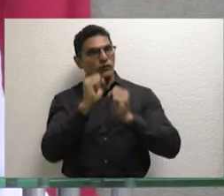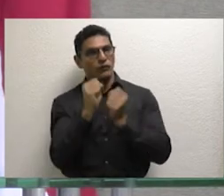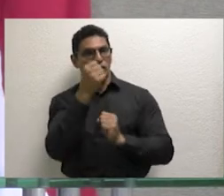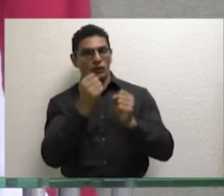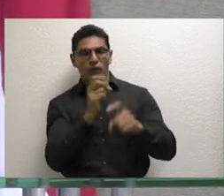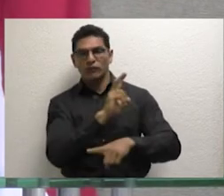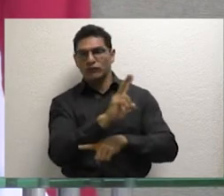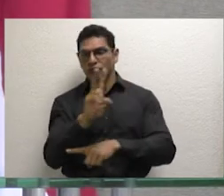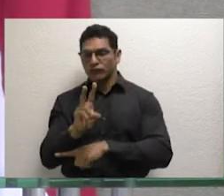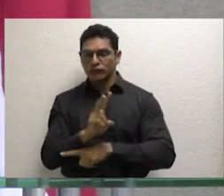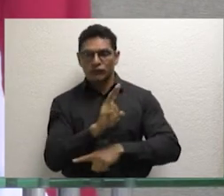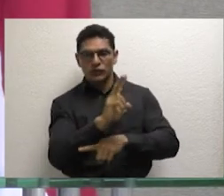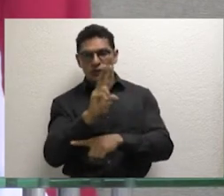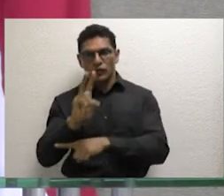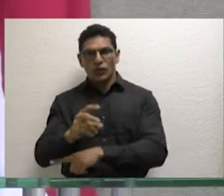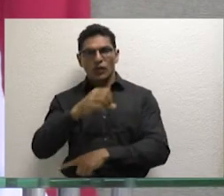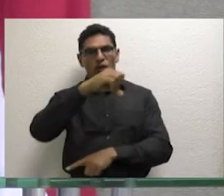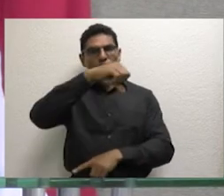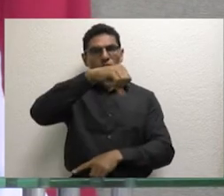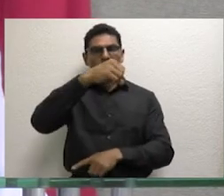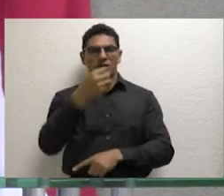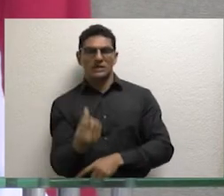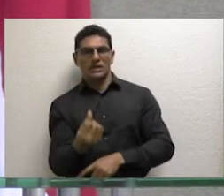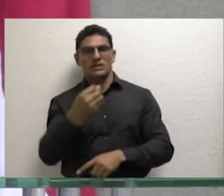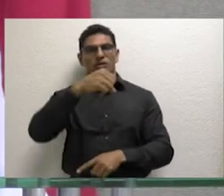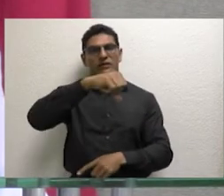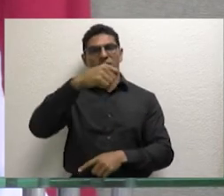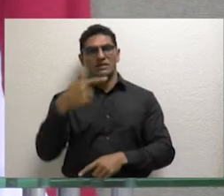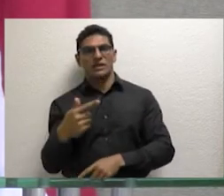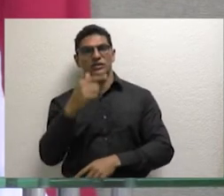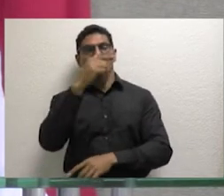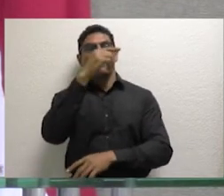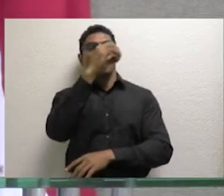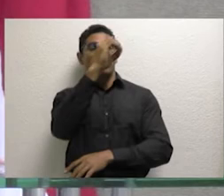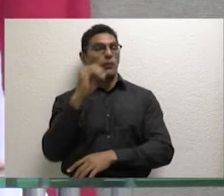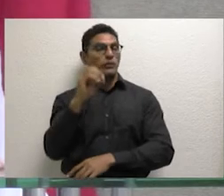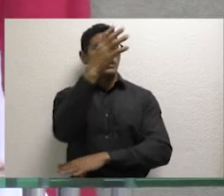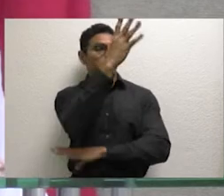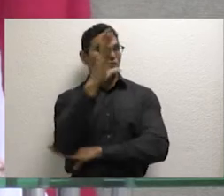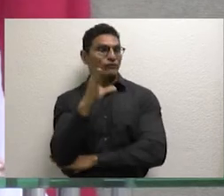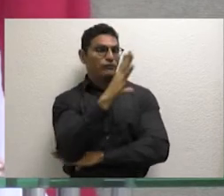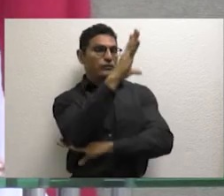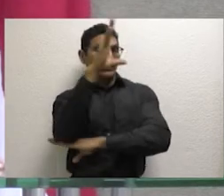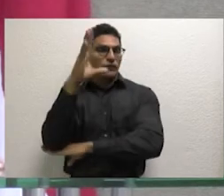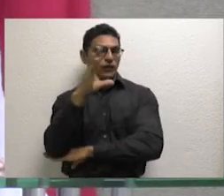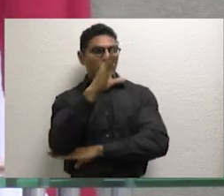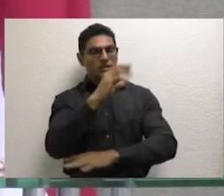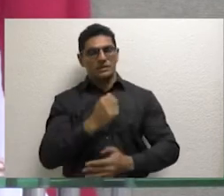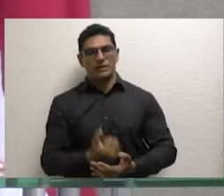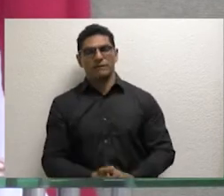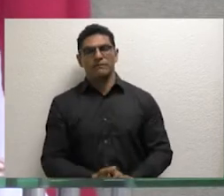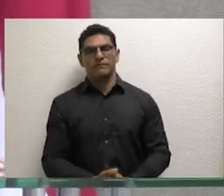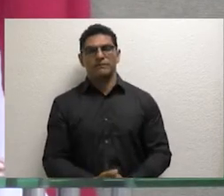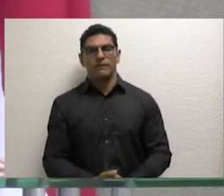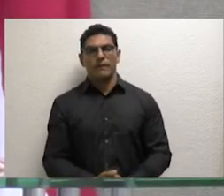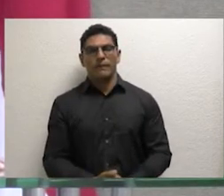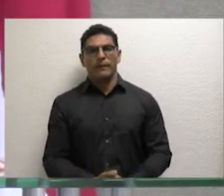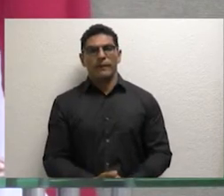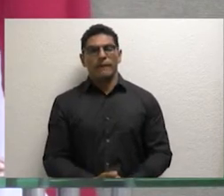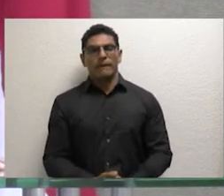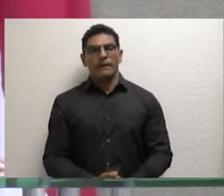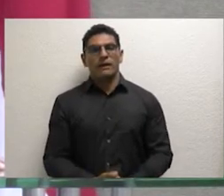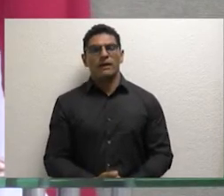dos 96 97% da nossa mata se diz que o nosso modelo